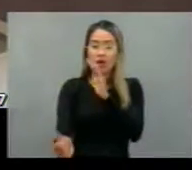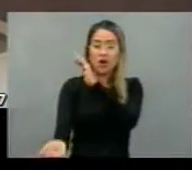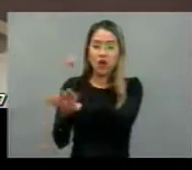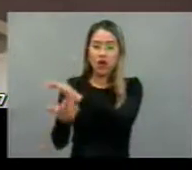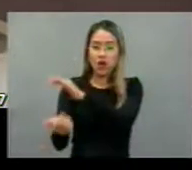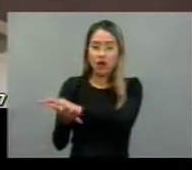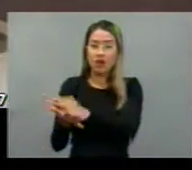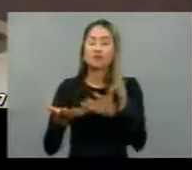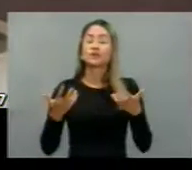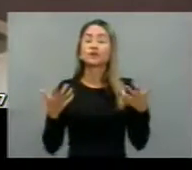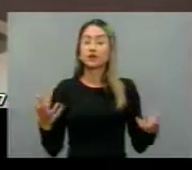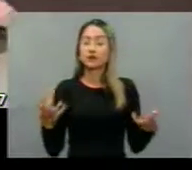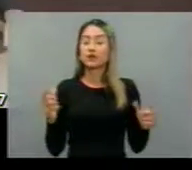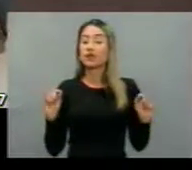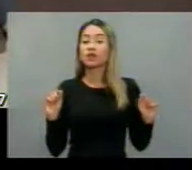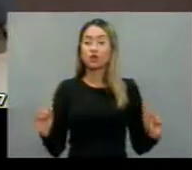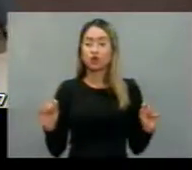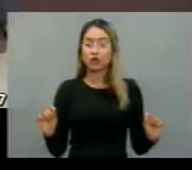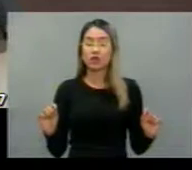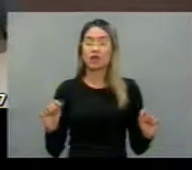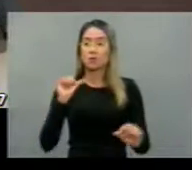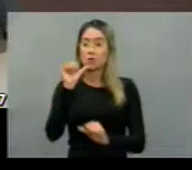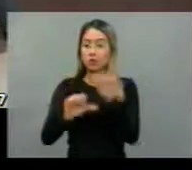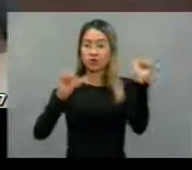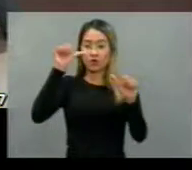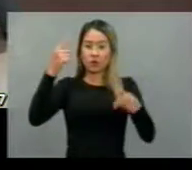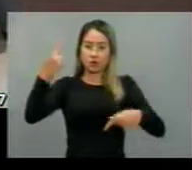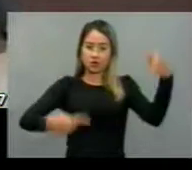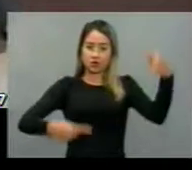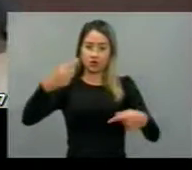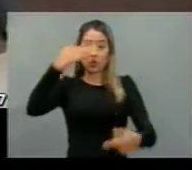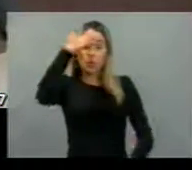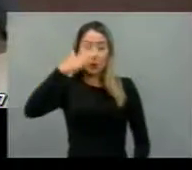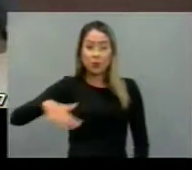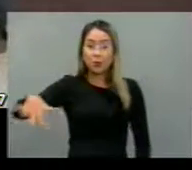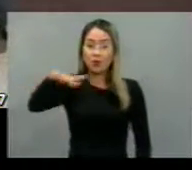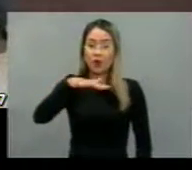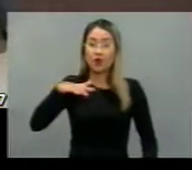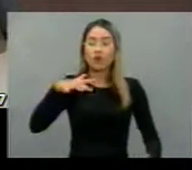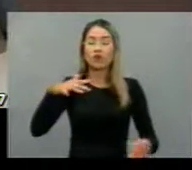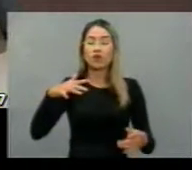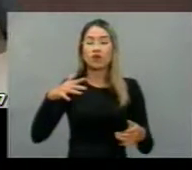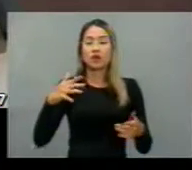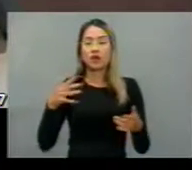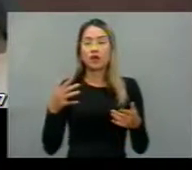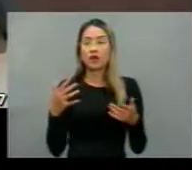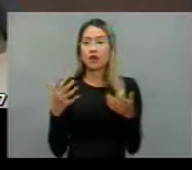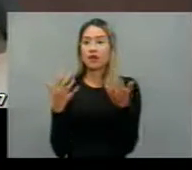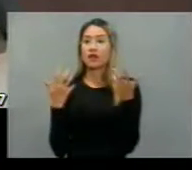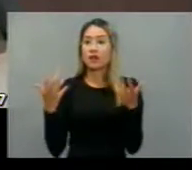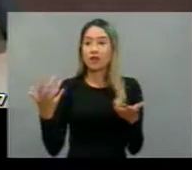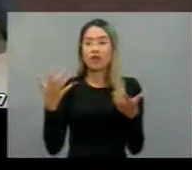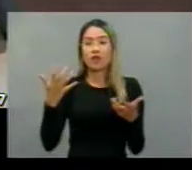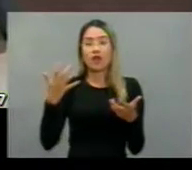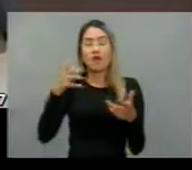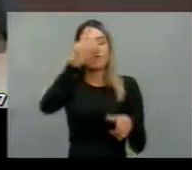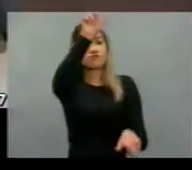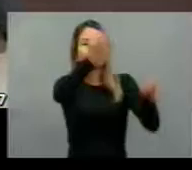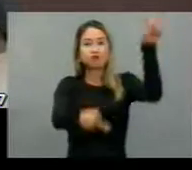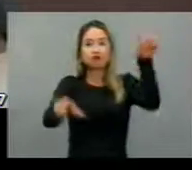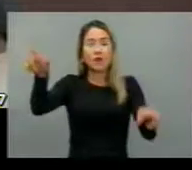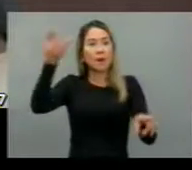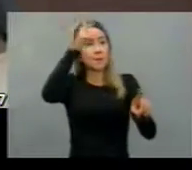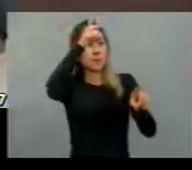Queremos uma reforma política que permita ao povo mais controle dos representantes a partir